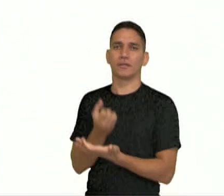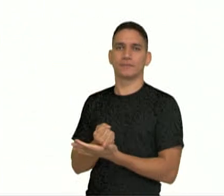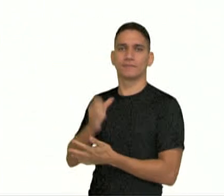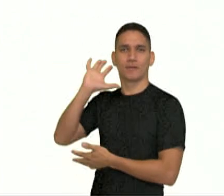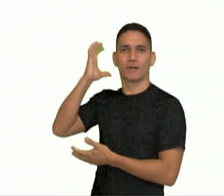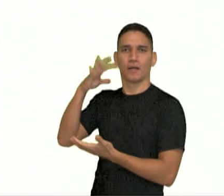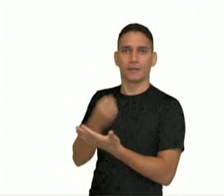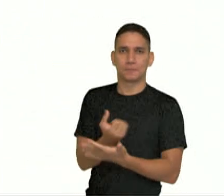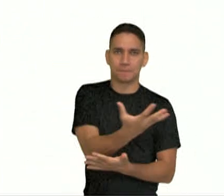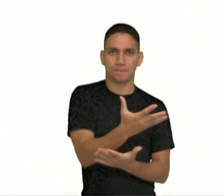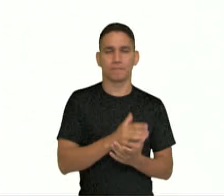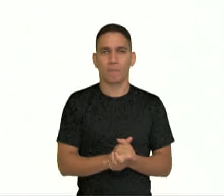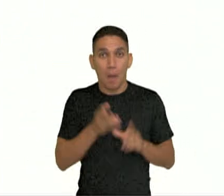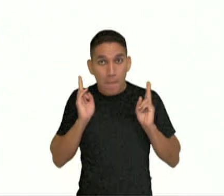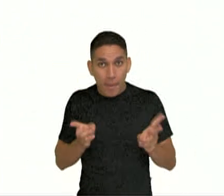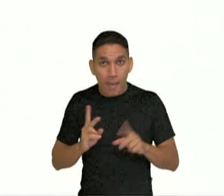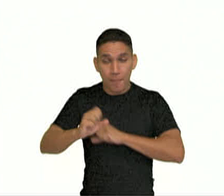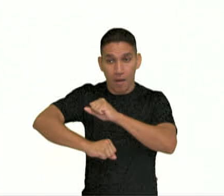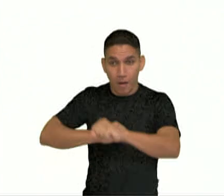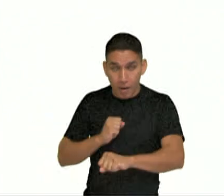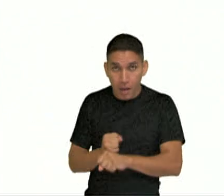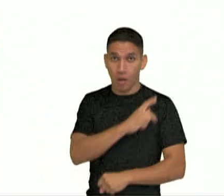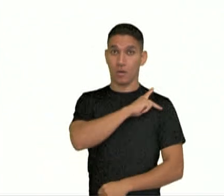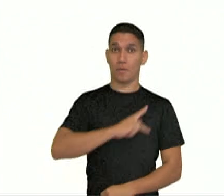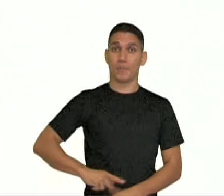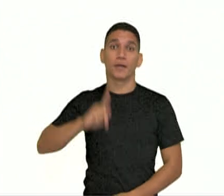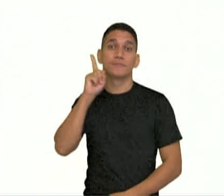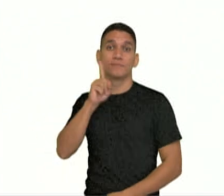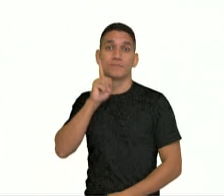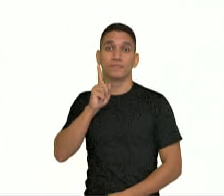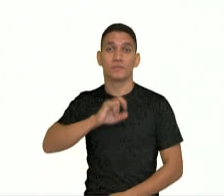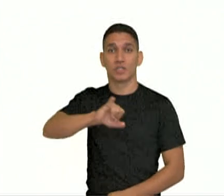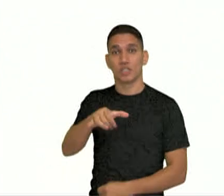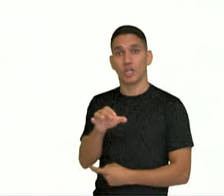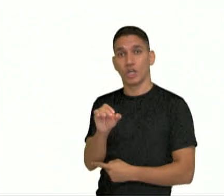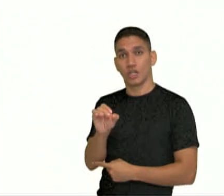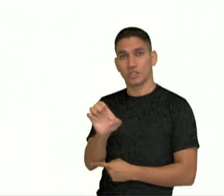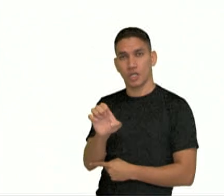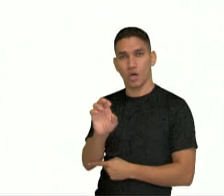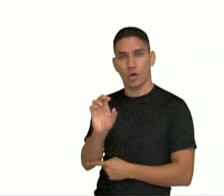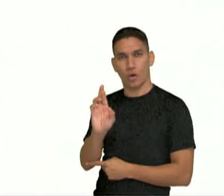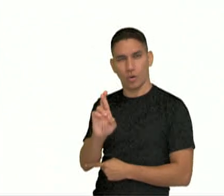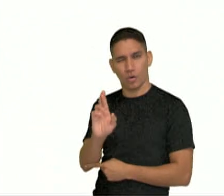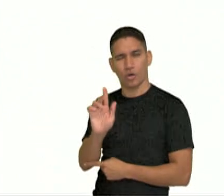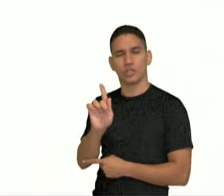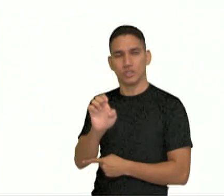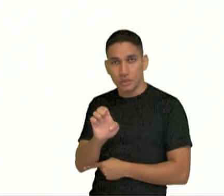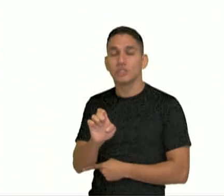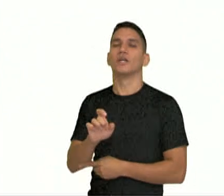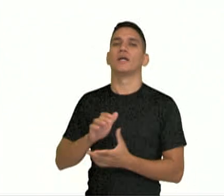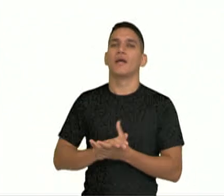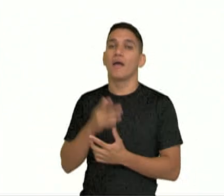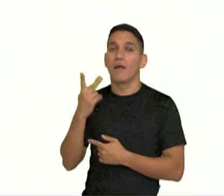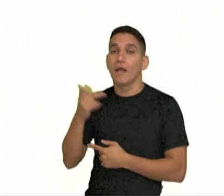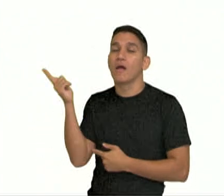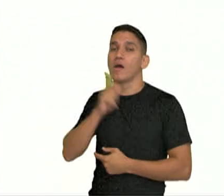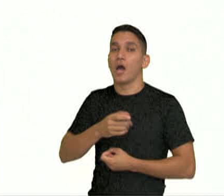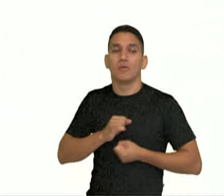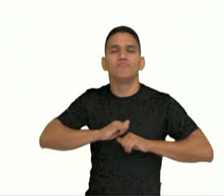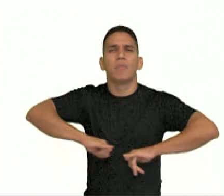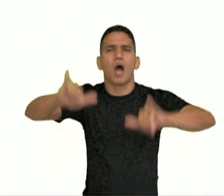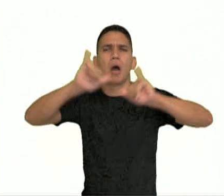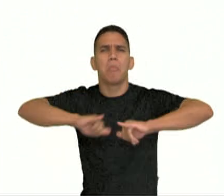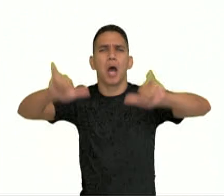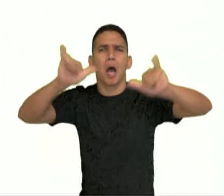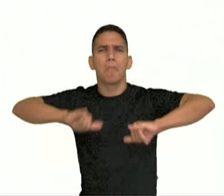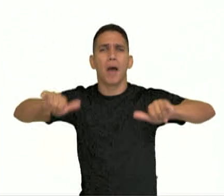No mesmo ano, o então presidente dos Estados Unidos, George Bush, passou a disponibilizar suas